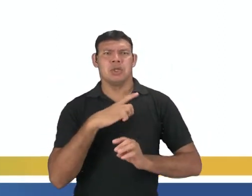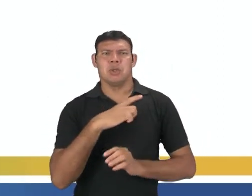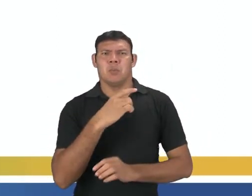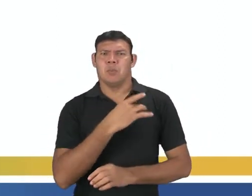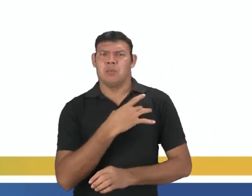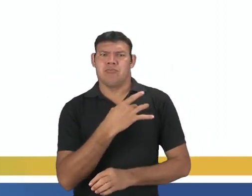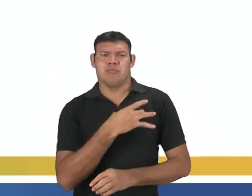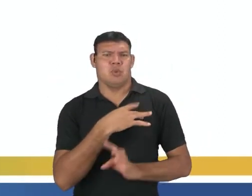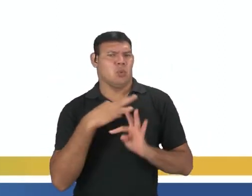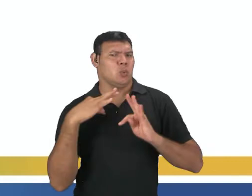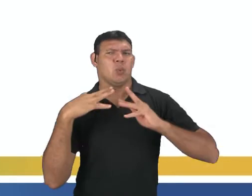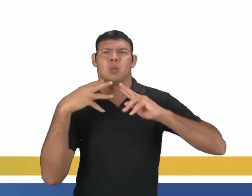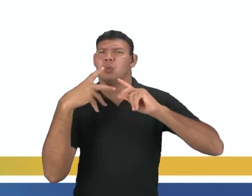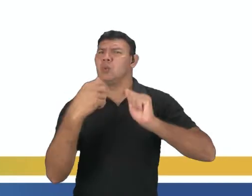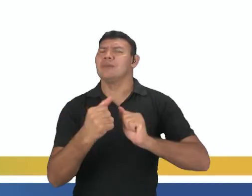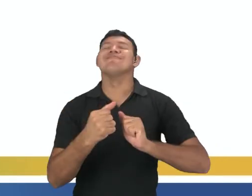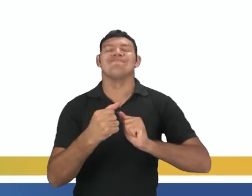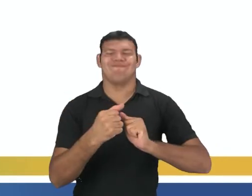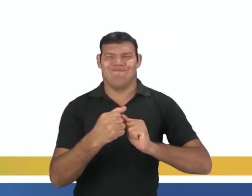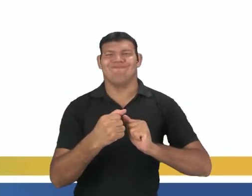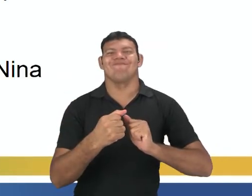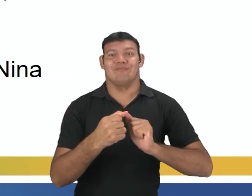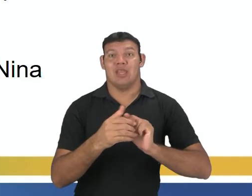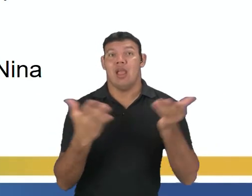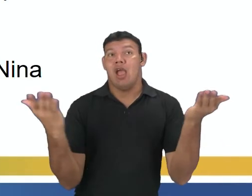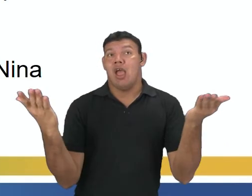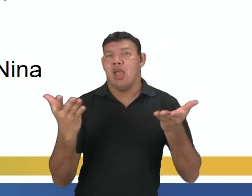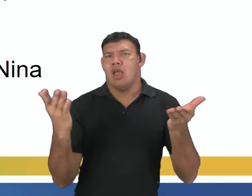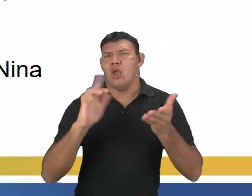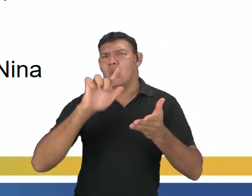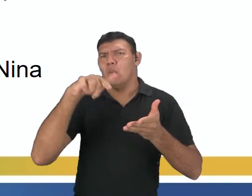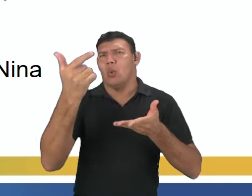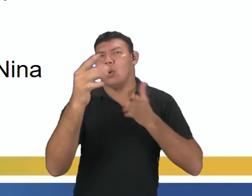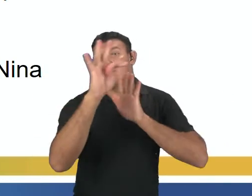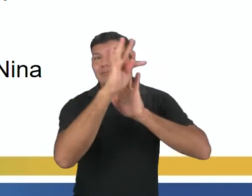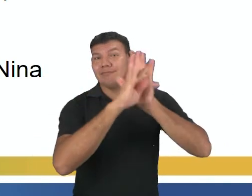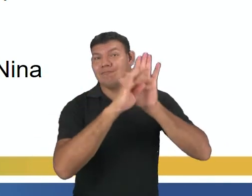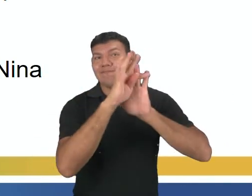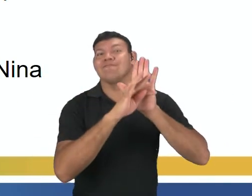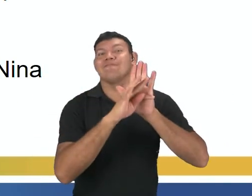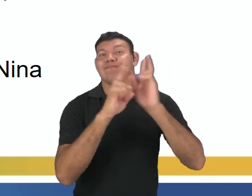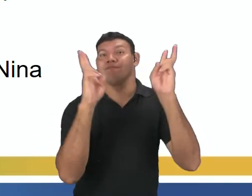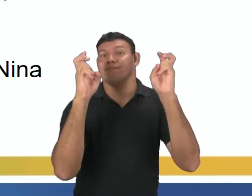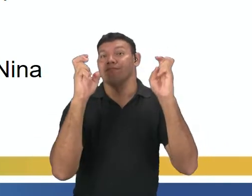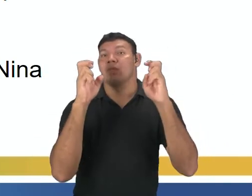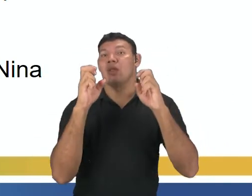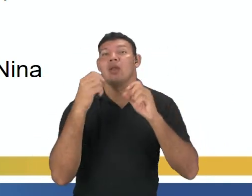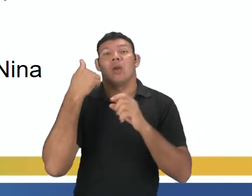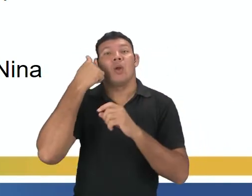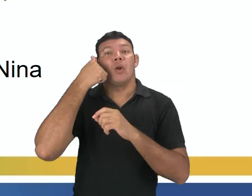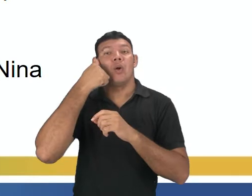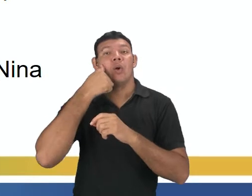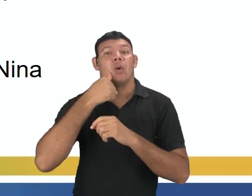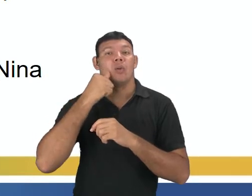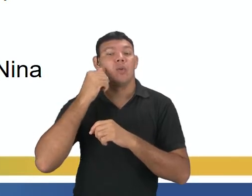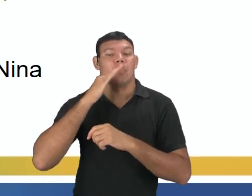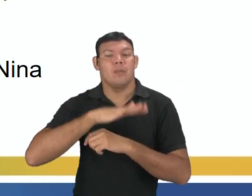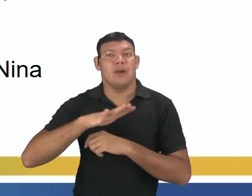medo de tudo, Agora, vamos ver um outro texto. A menina e o